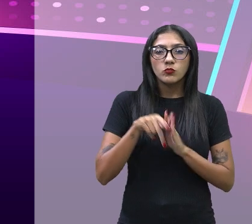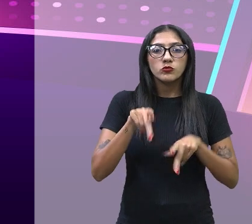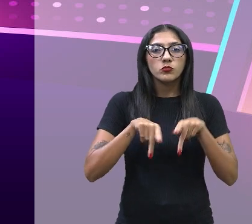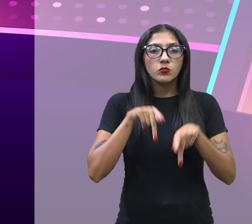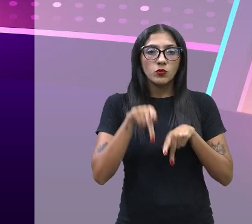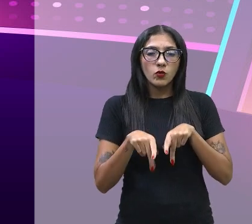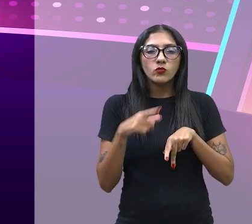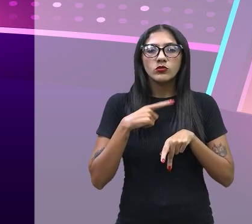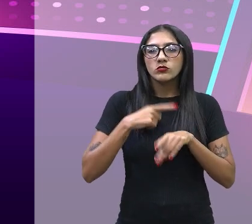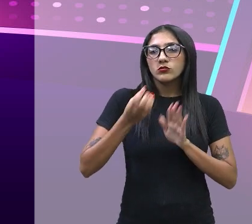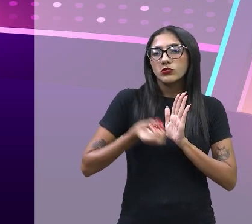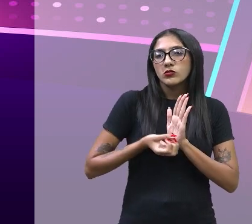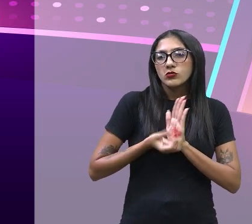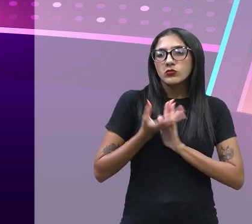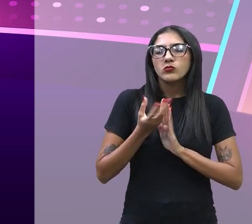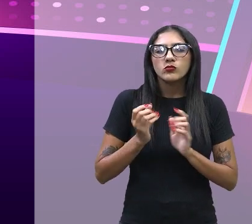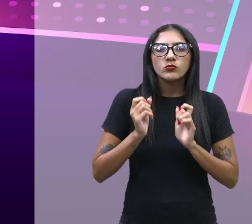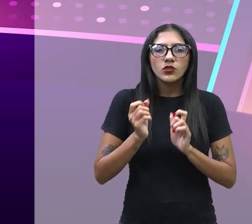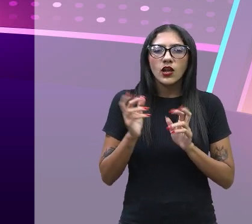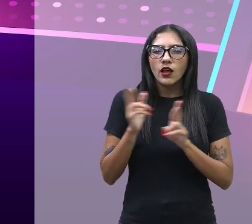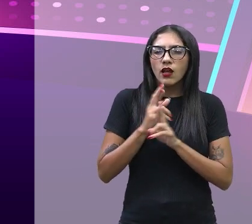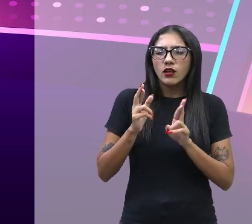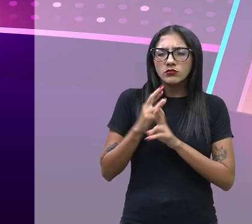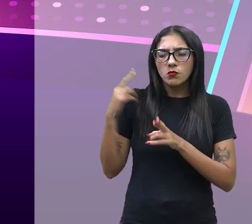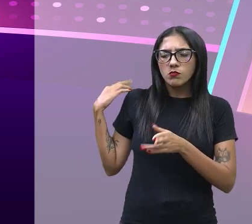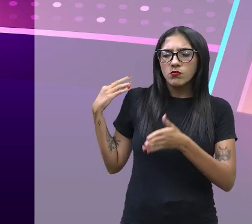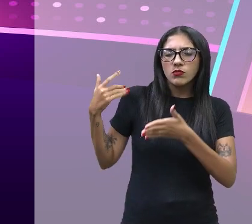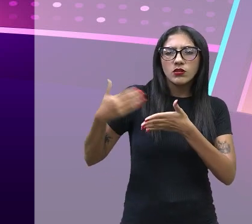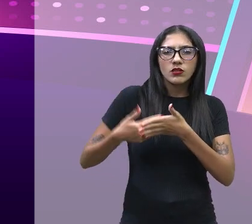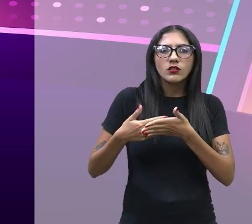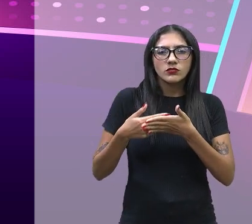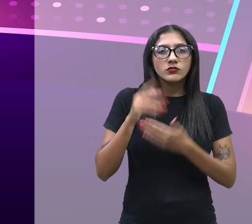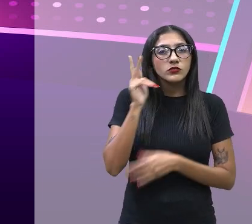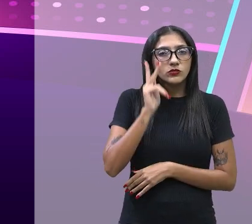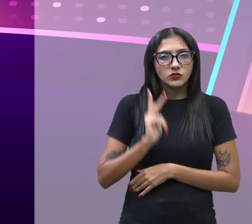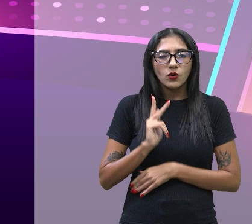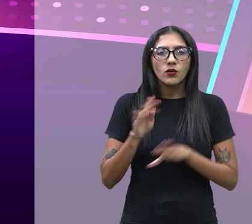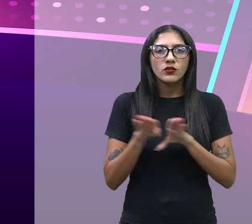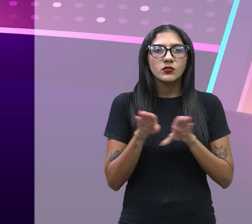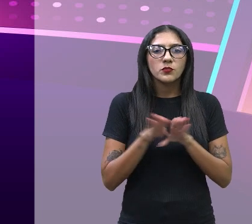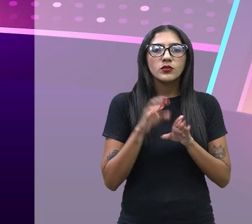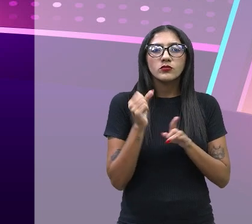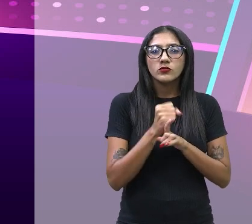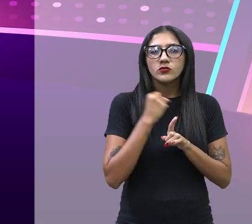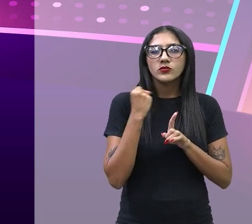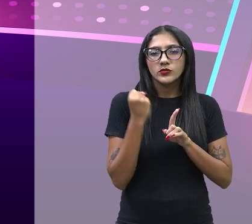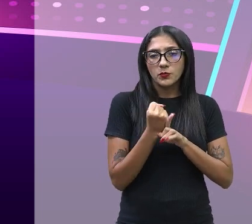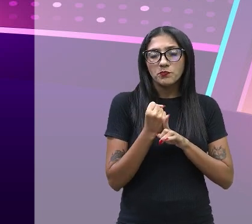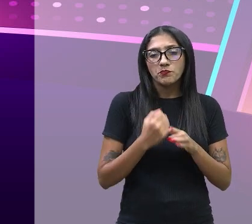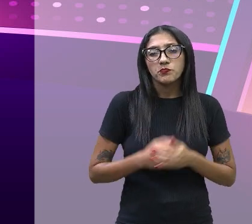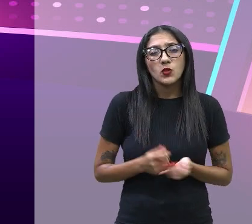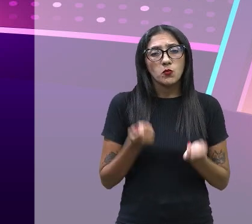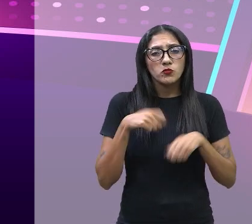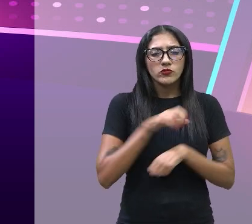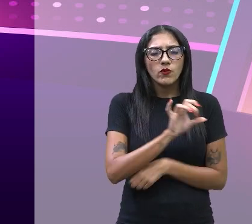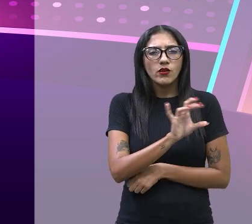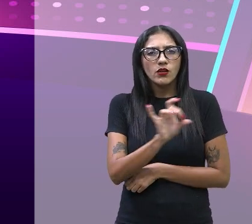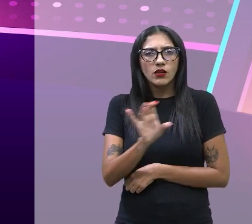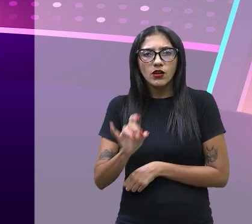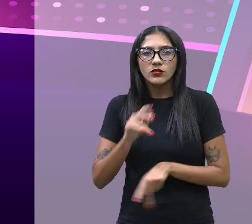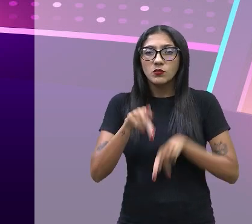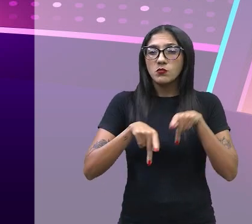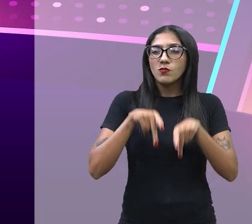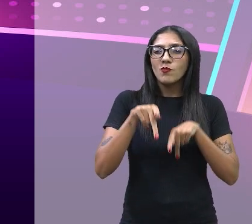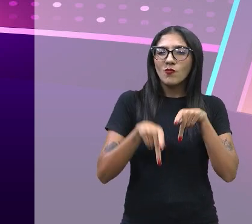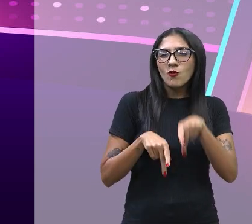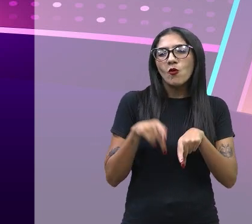forma a partir de processos históricos e sociais, fazendo com que cada povo tenha sua